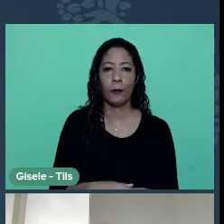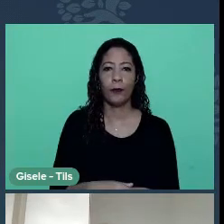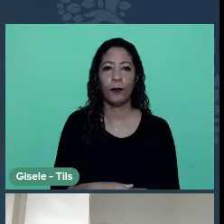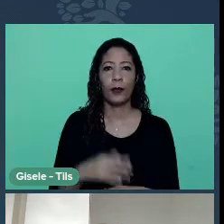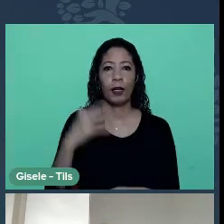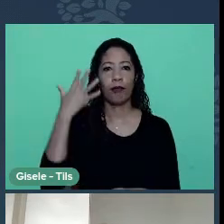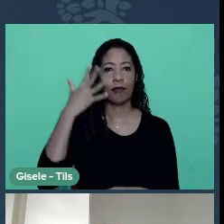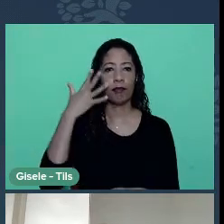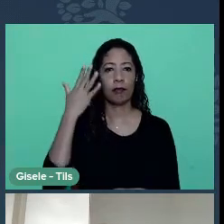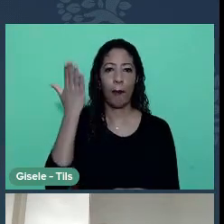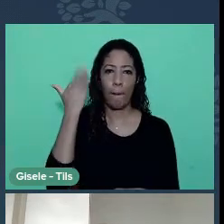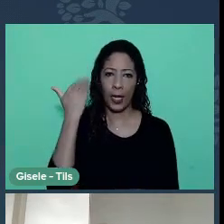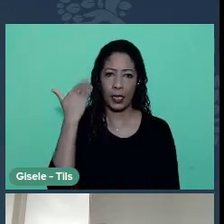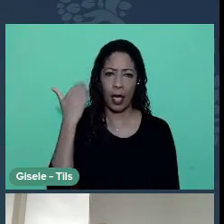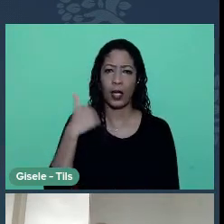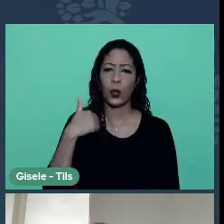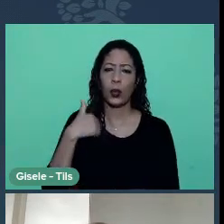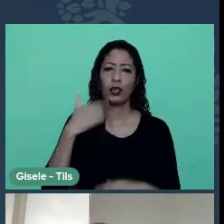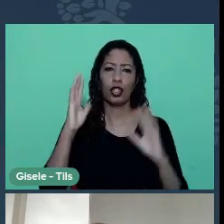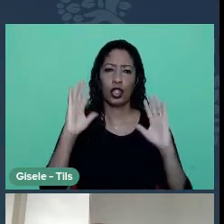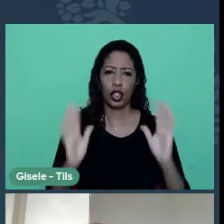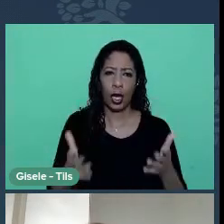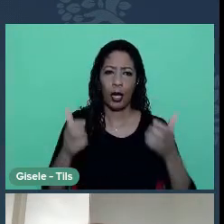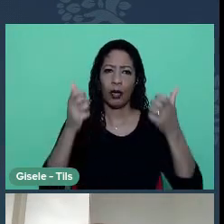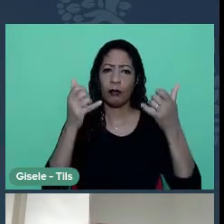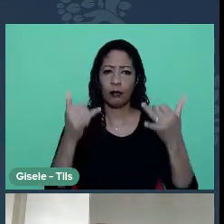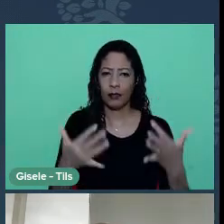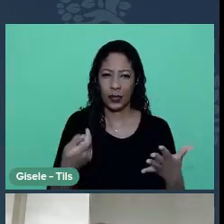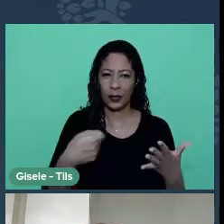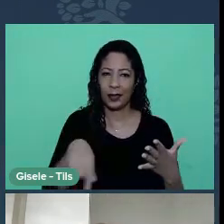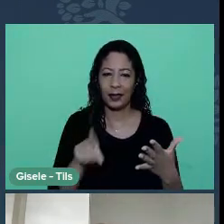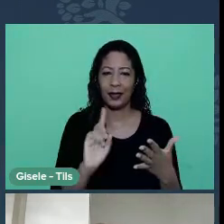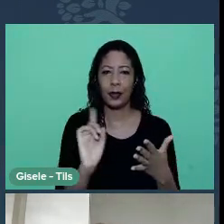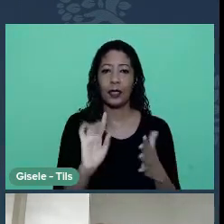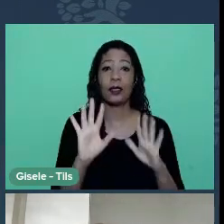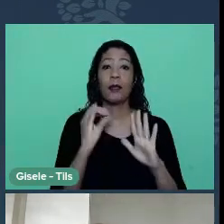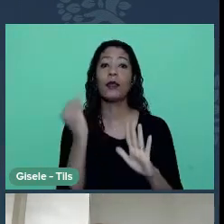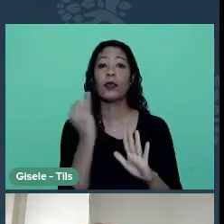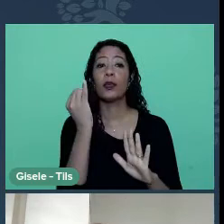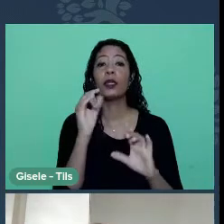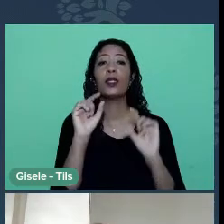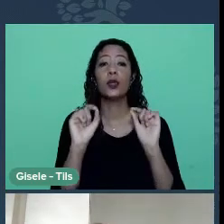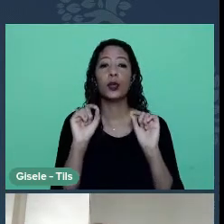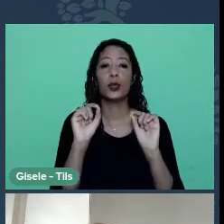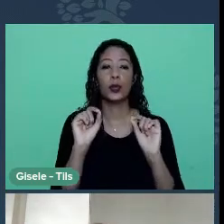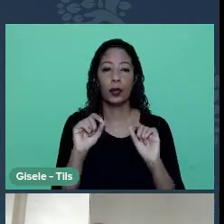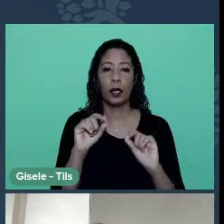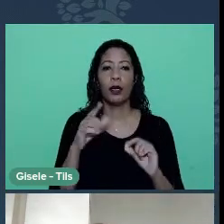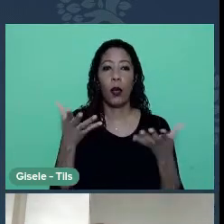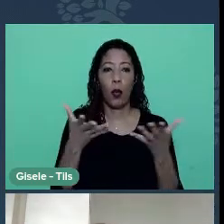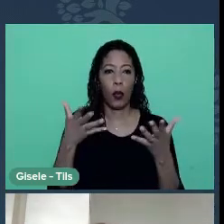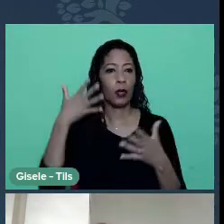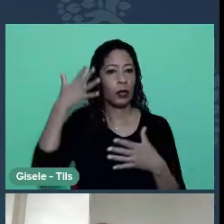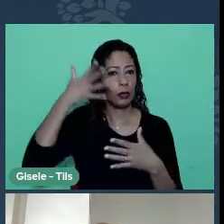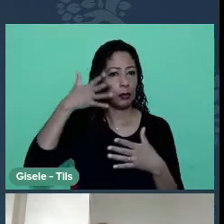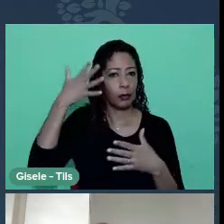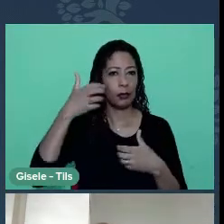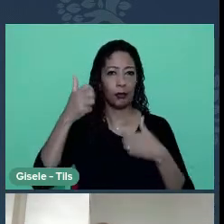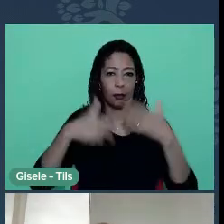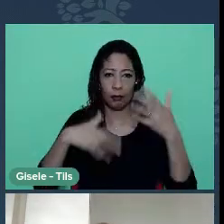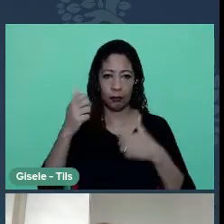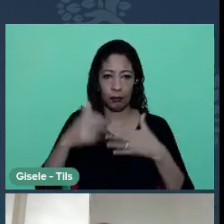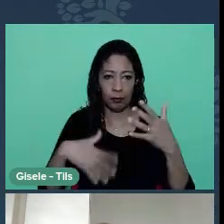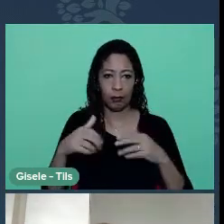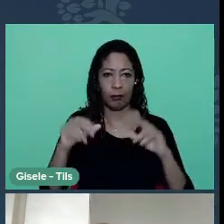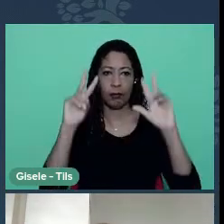de asma, não vou me prender nisso, mas o importante aí é que nós temos, e nós vamos conversar hoje sobre os aspectos